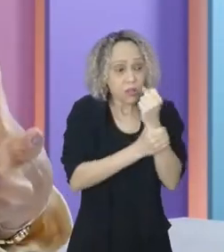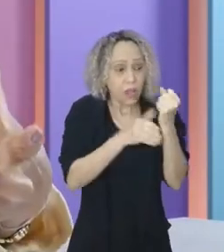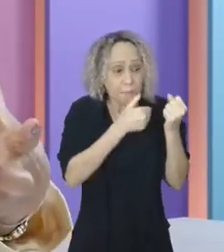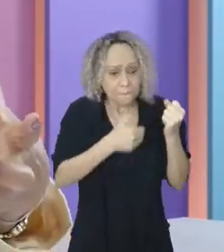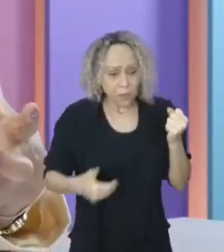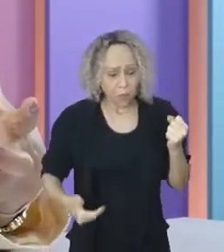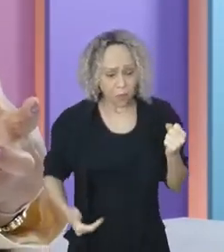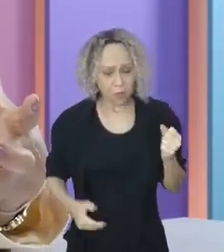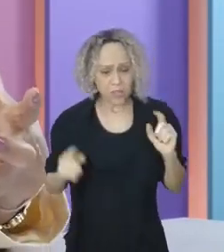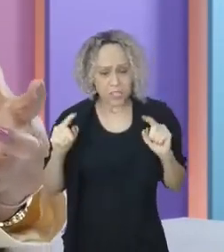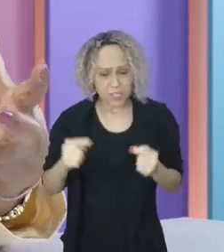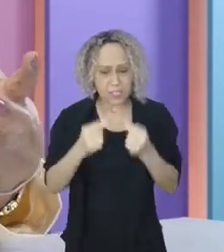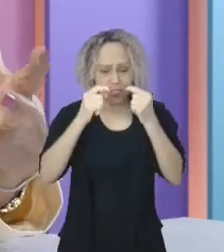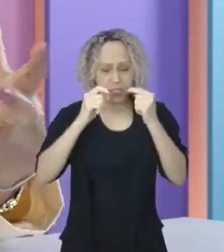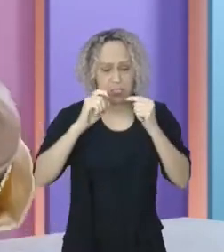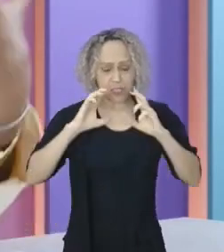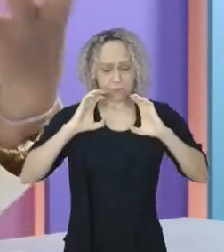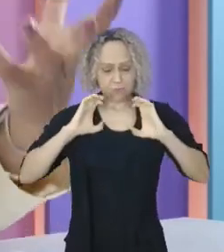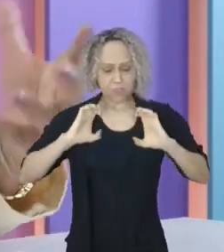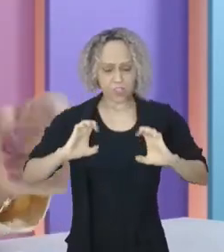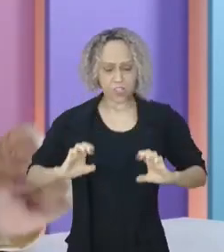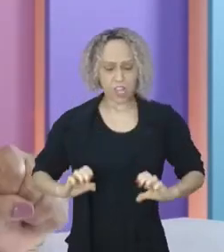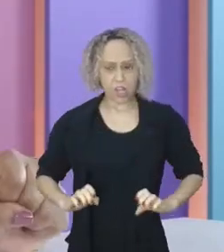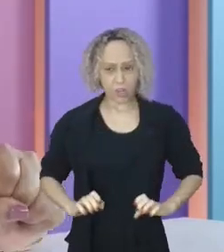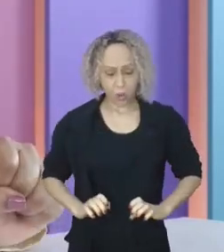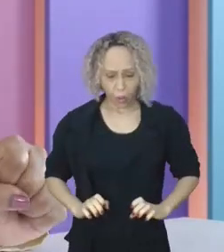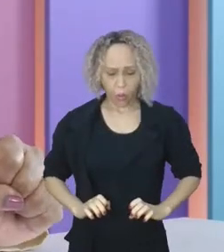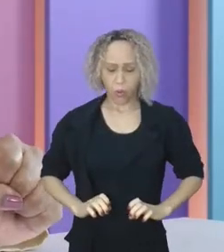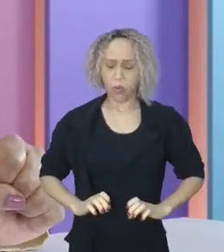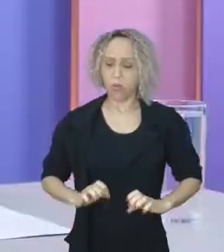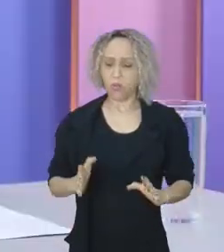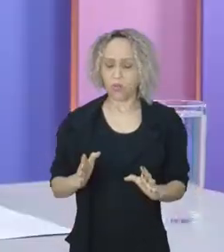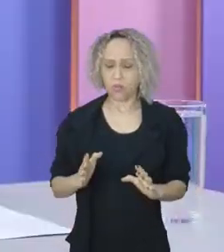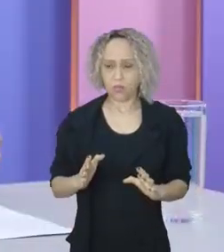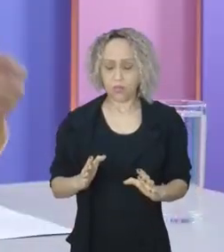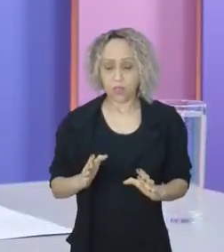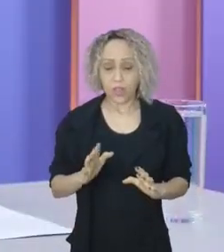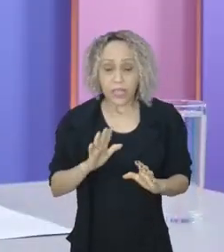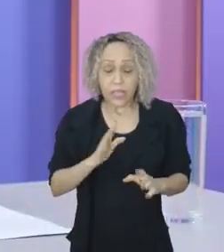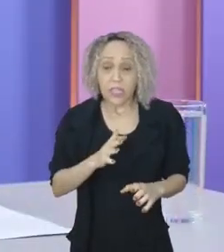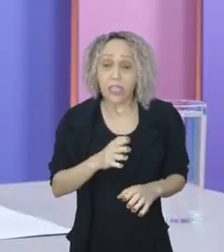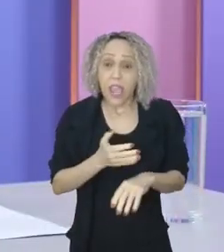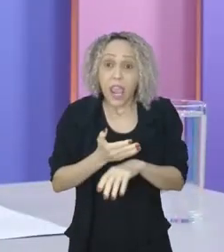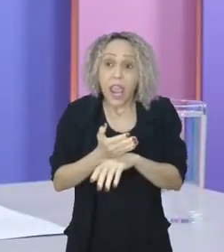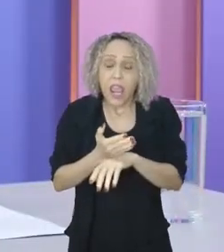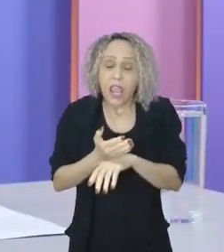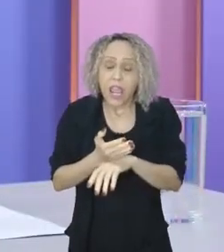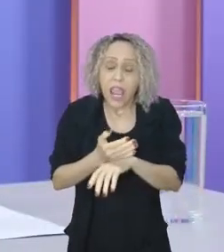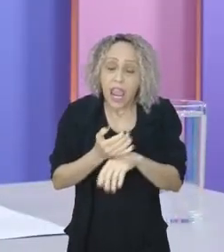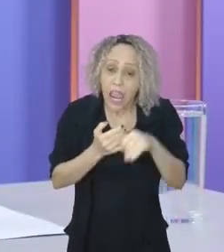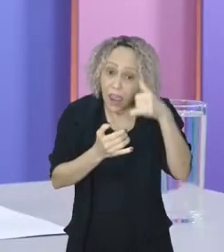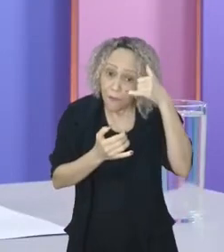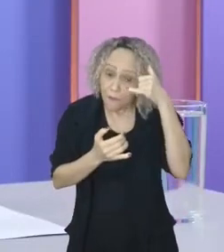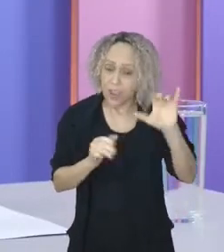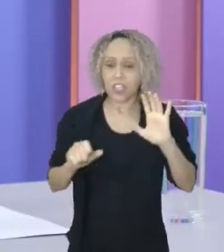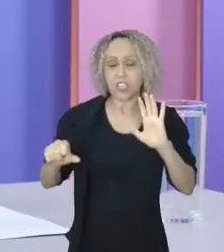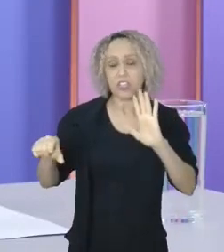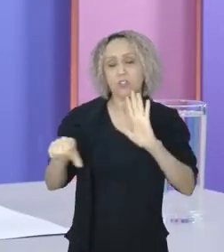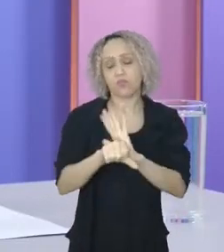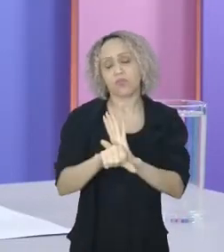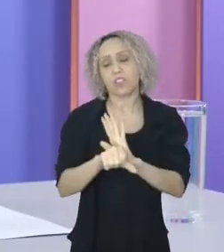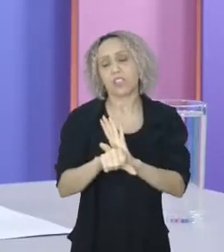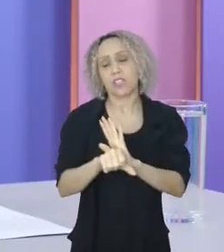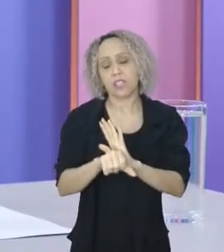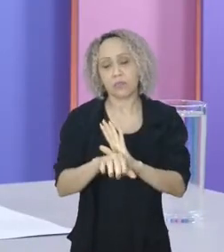seja preventiva, não queremos que seja só repressão, né? Porque nós sabemos que a repressão no Brasil ela